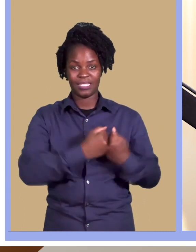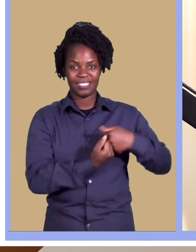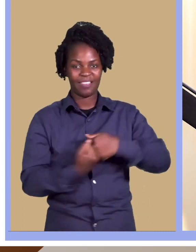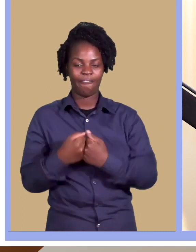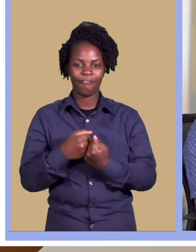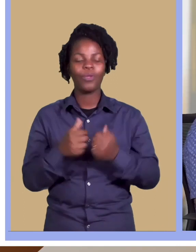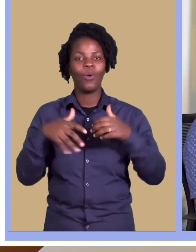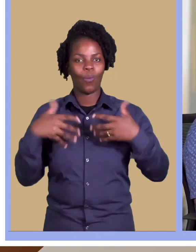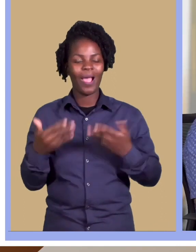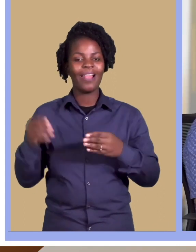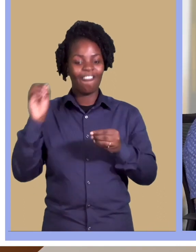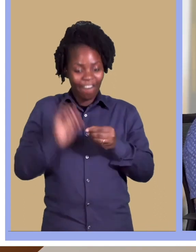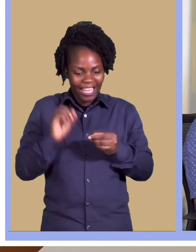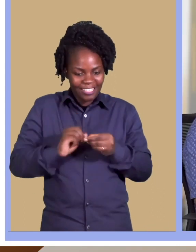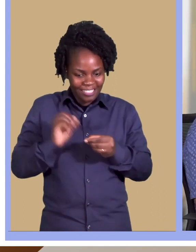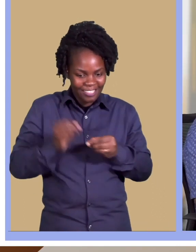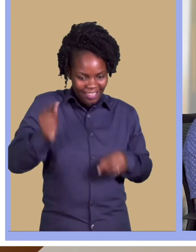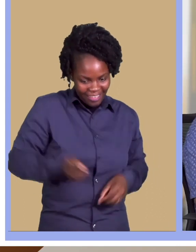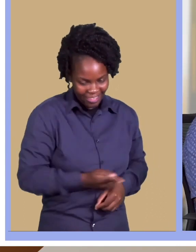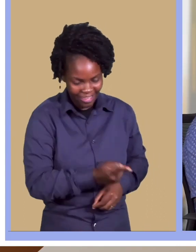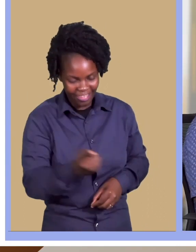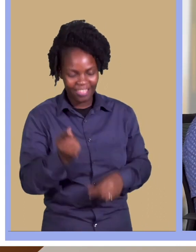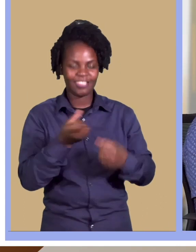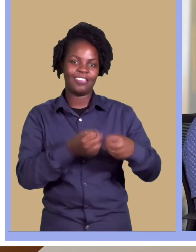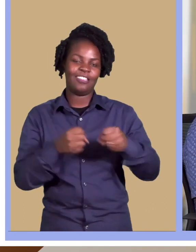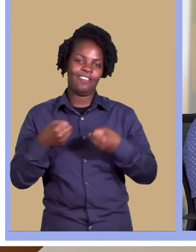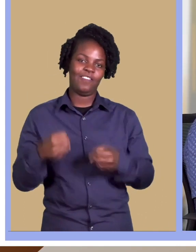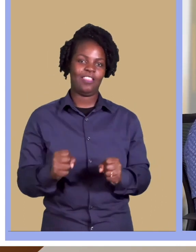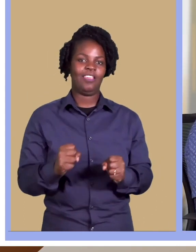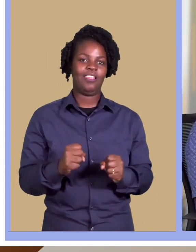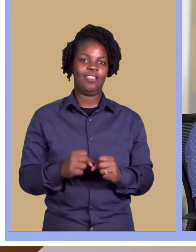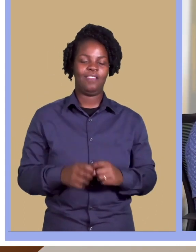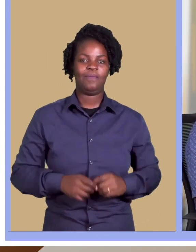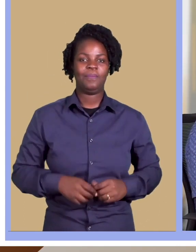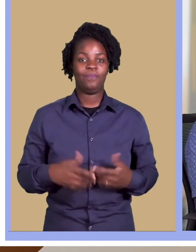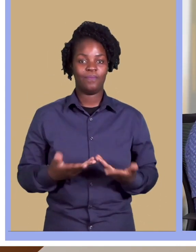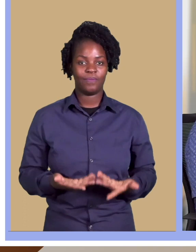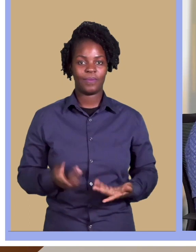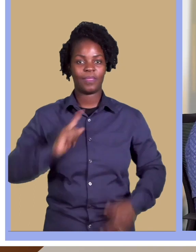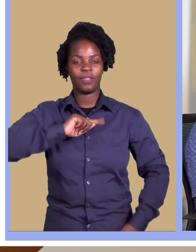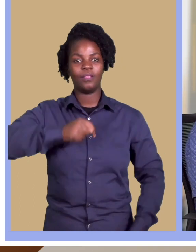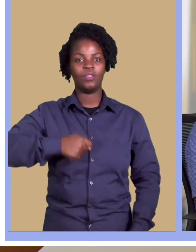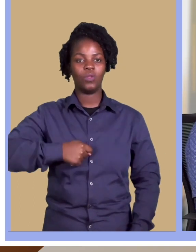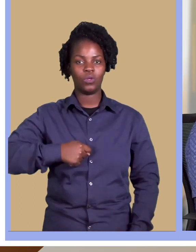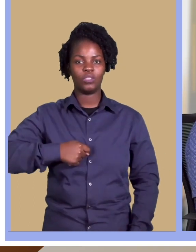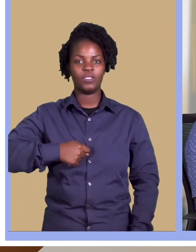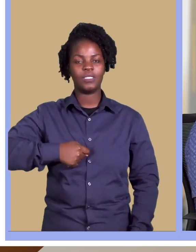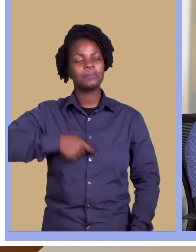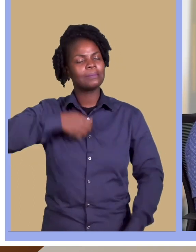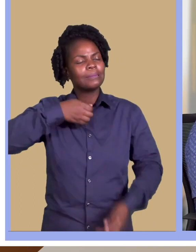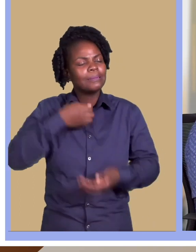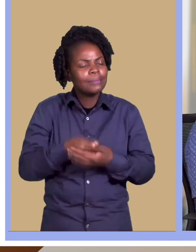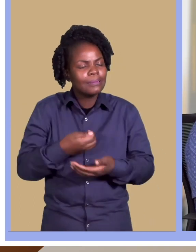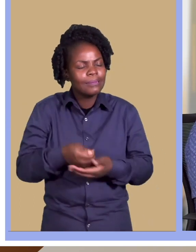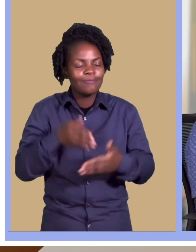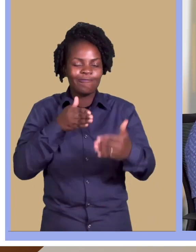o maior. Né? É o maior. Nós honestamente estamos a rezar para que se ultrapasse, mas nós